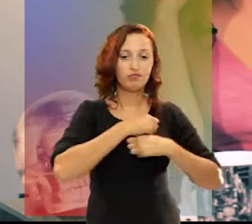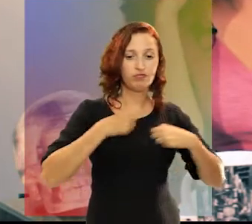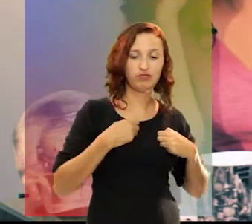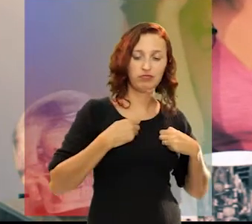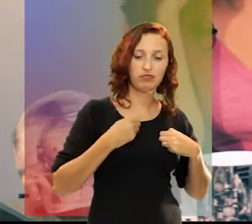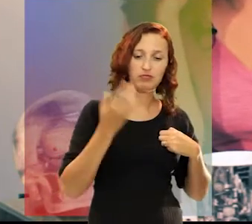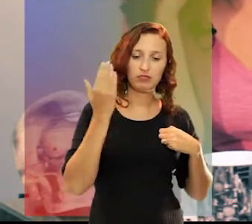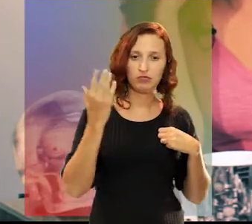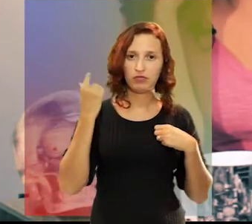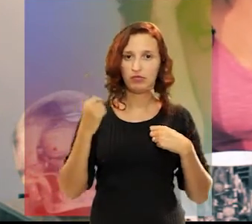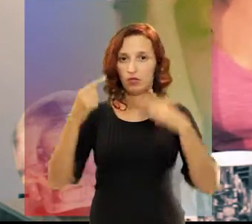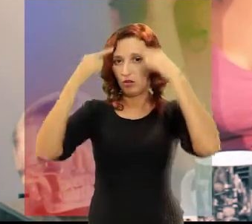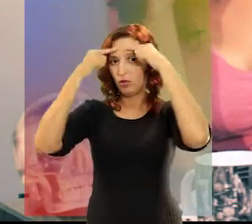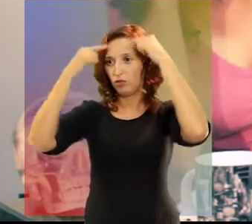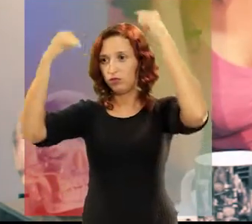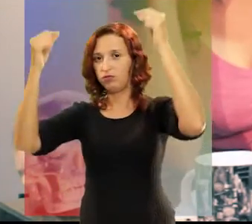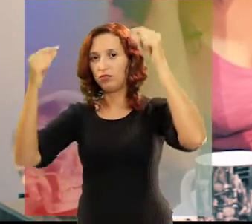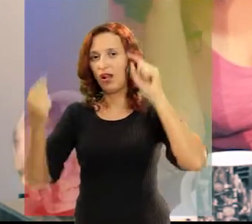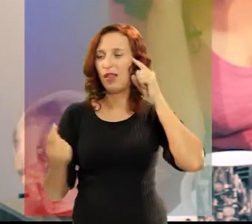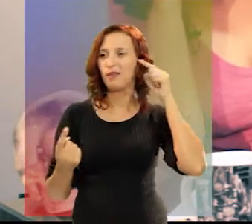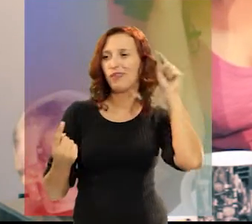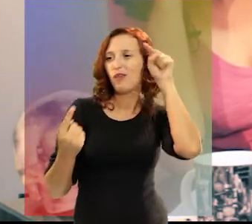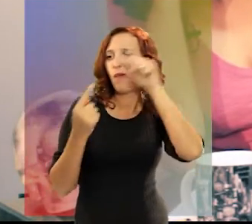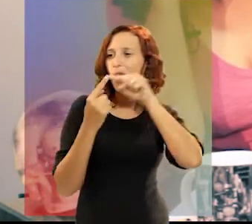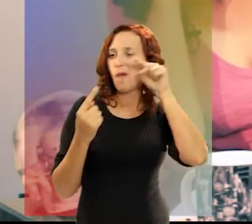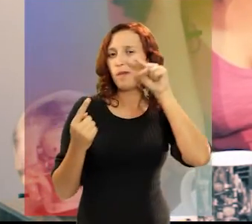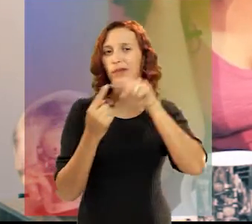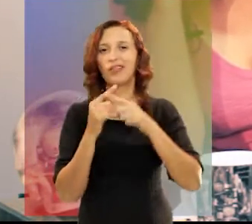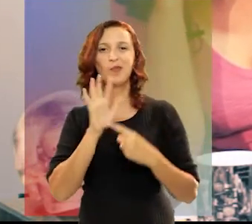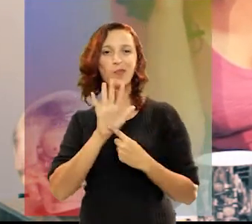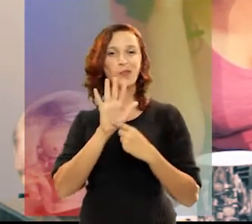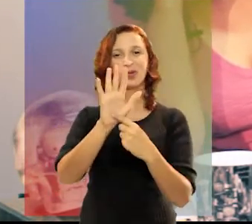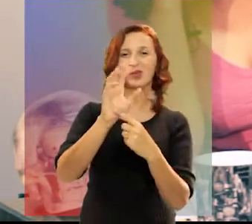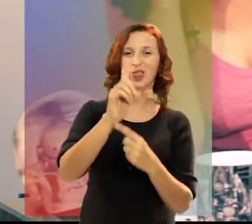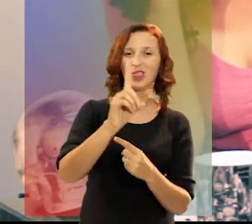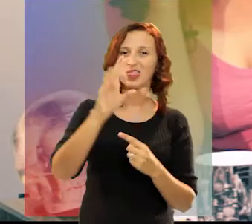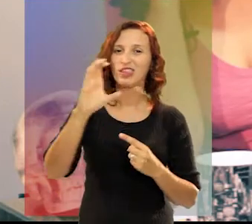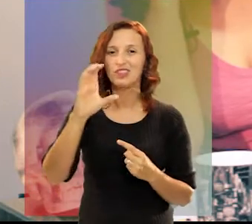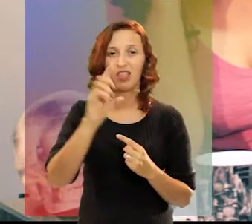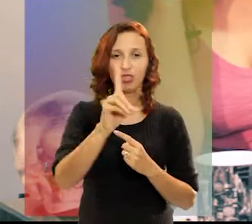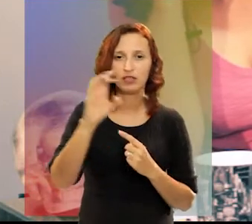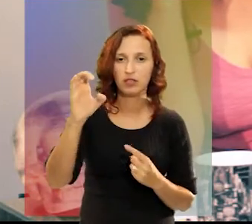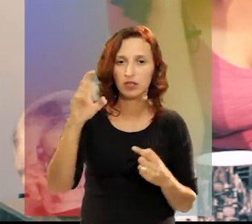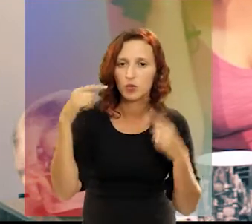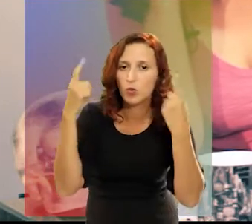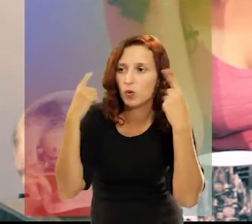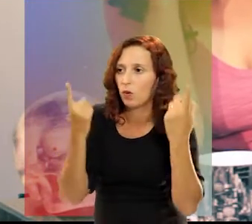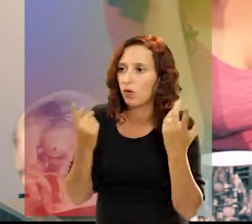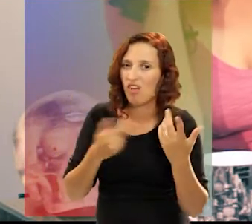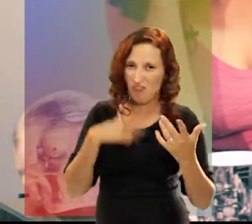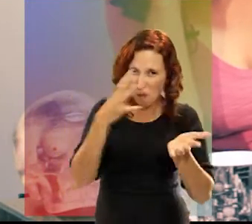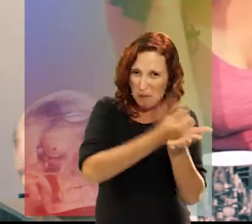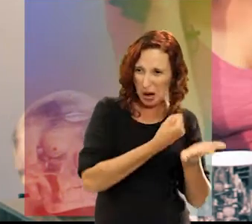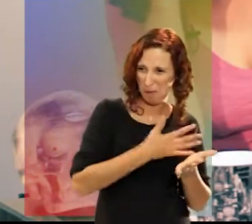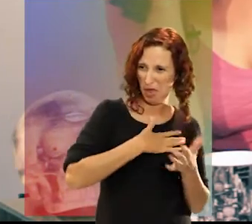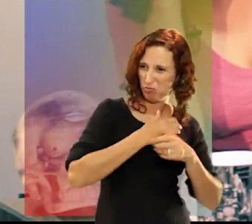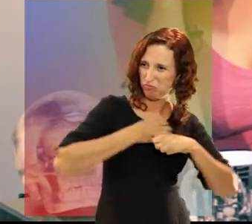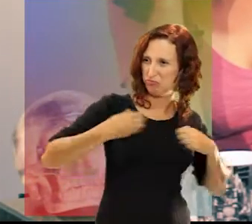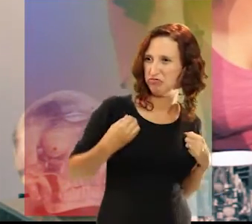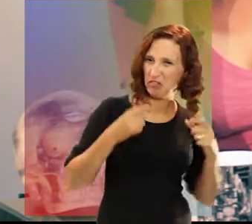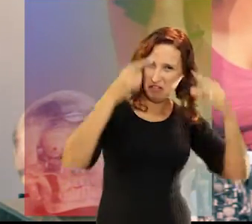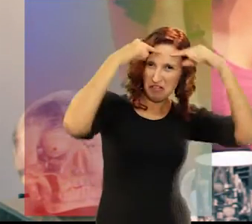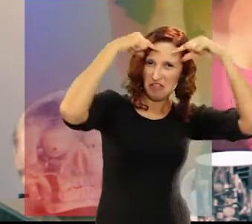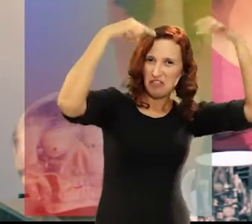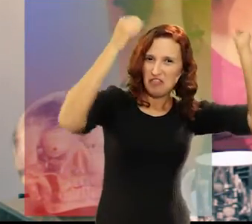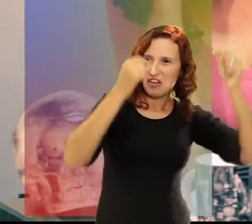é o Dr. Manhattan, entendeu? O Rorschach é o Batman. Ele escreveu dessa forma. Aí mostrou pra DC, a DC falou, tá louco? Não vou fazer os meus